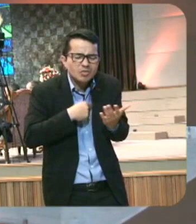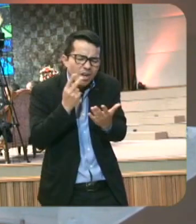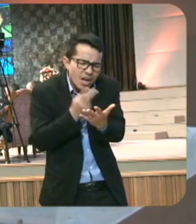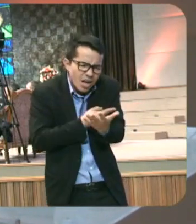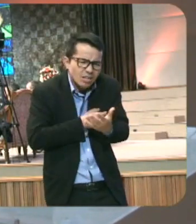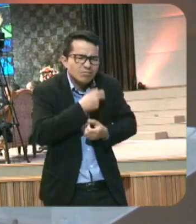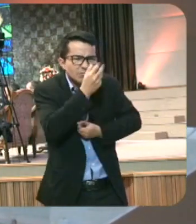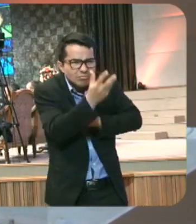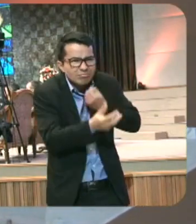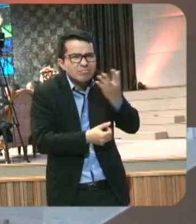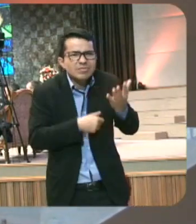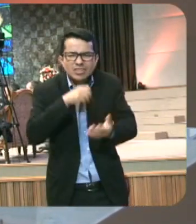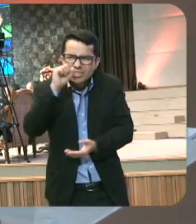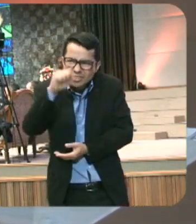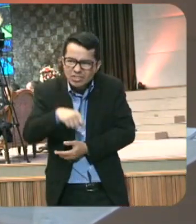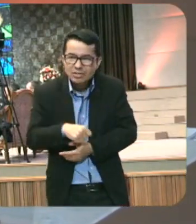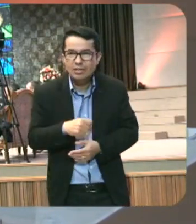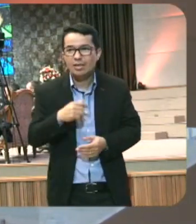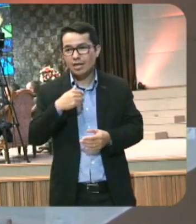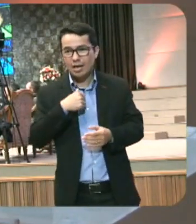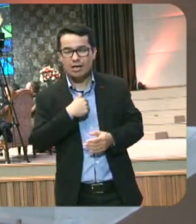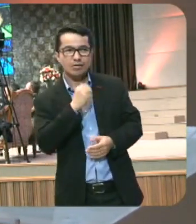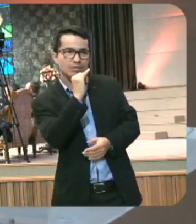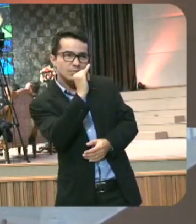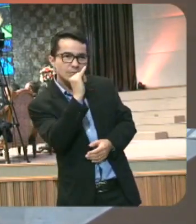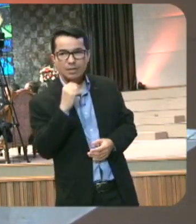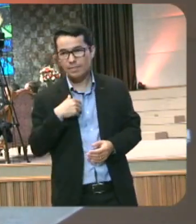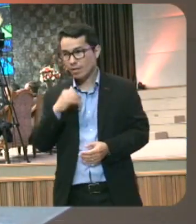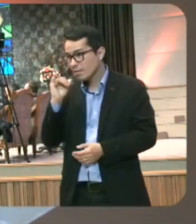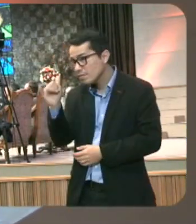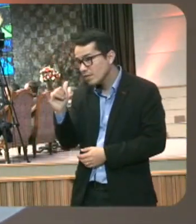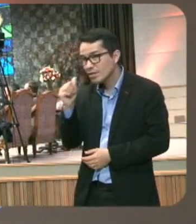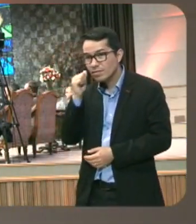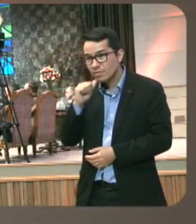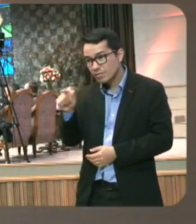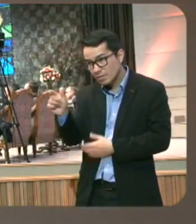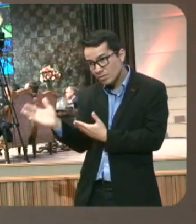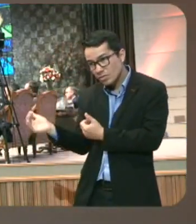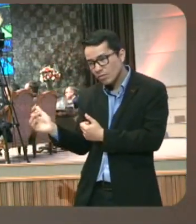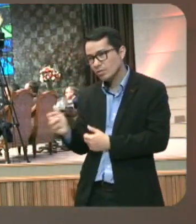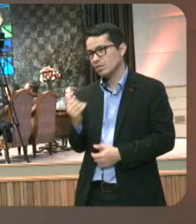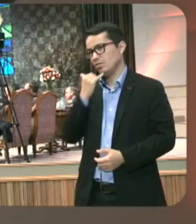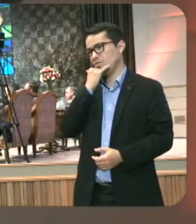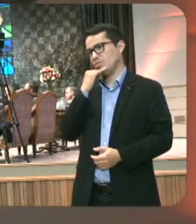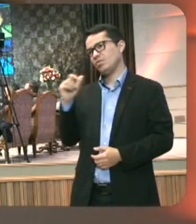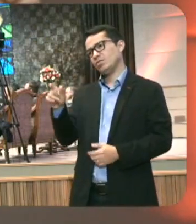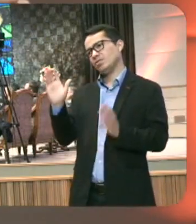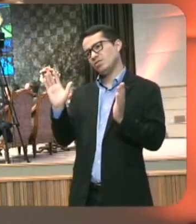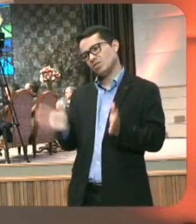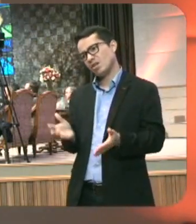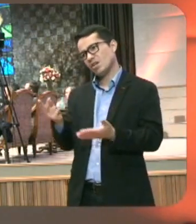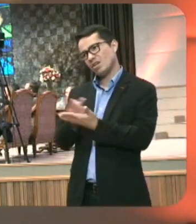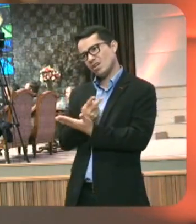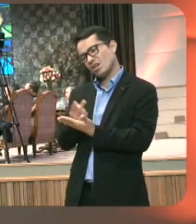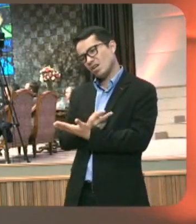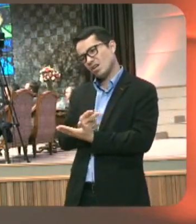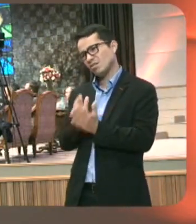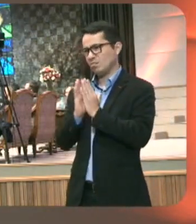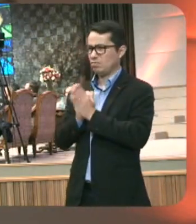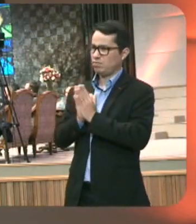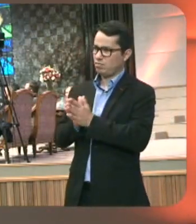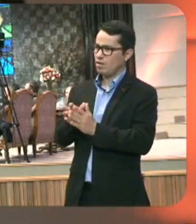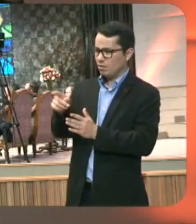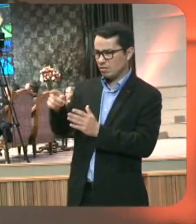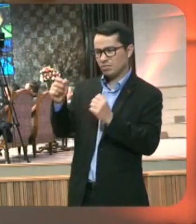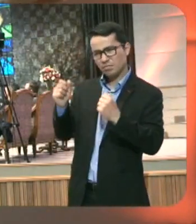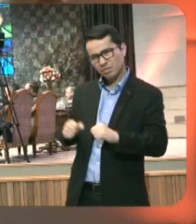respostas. De um lado eu falava para aquela menina: menina, você já cometeu um erro, não vai cometer o segundo. Faz aquilo